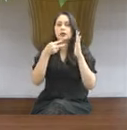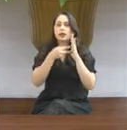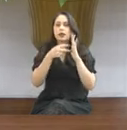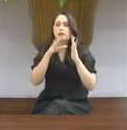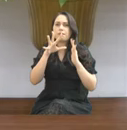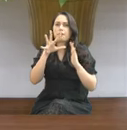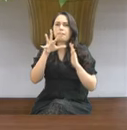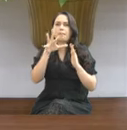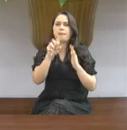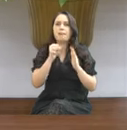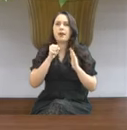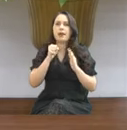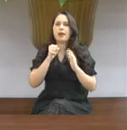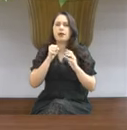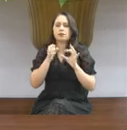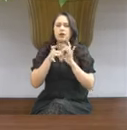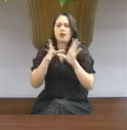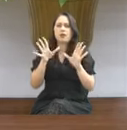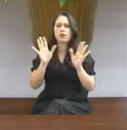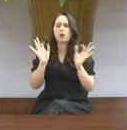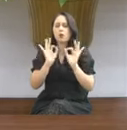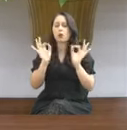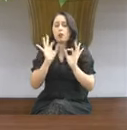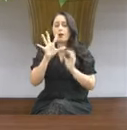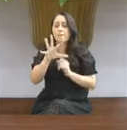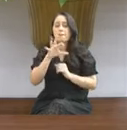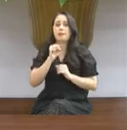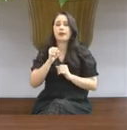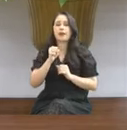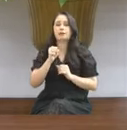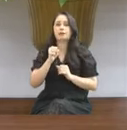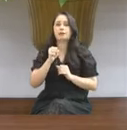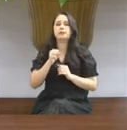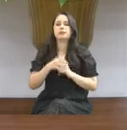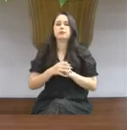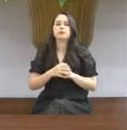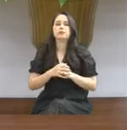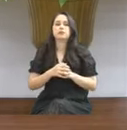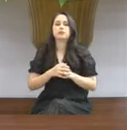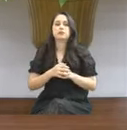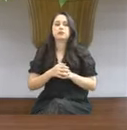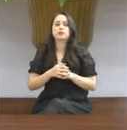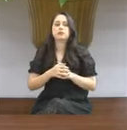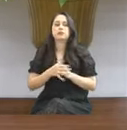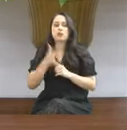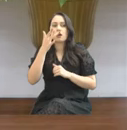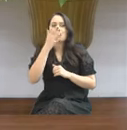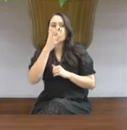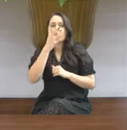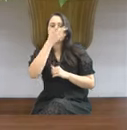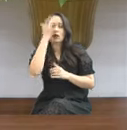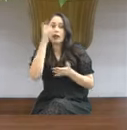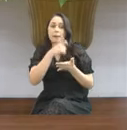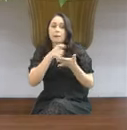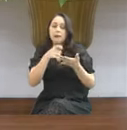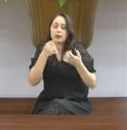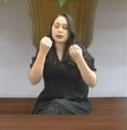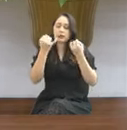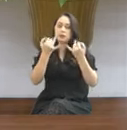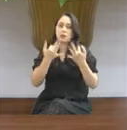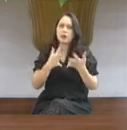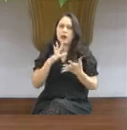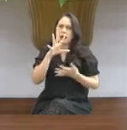algo e não soltar mais. Quando o autor diz assim, guardemos